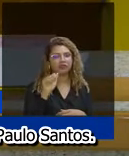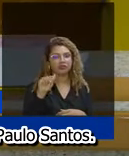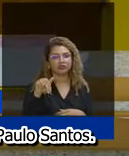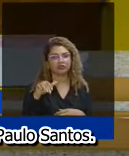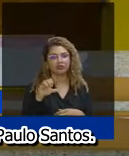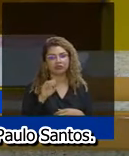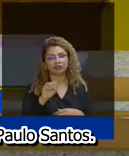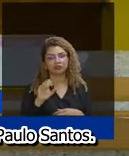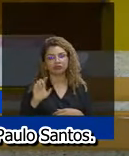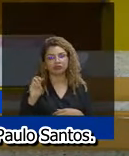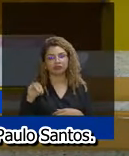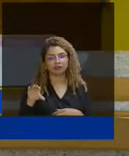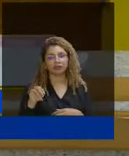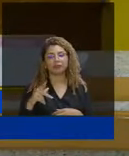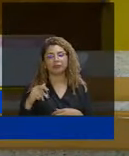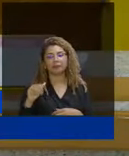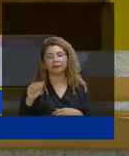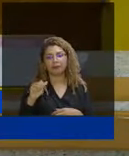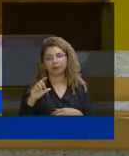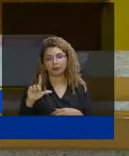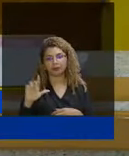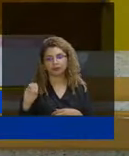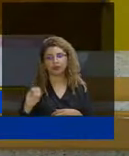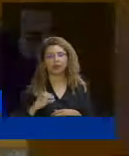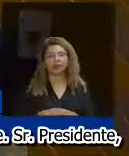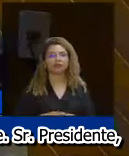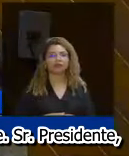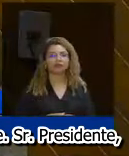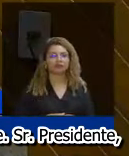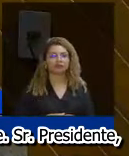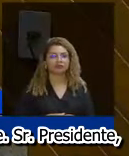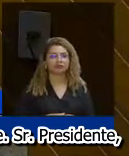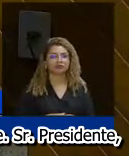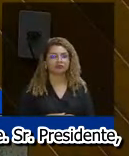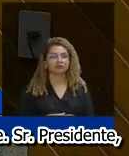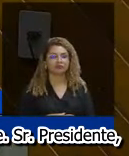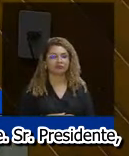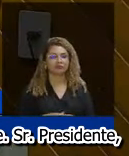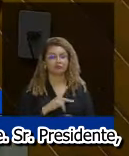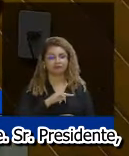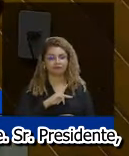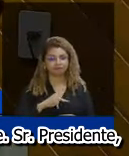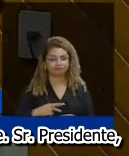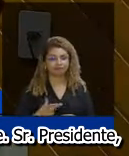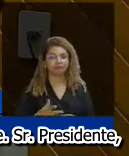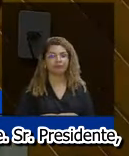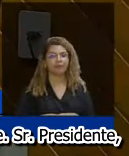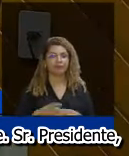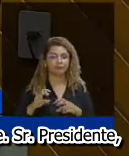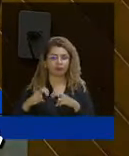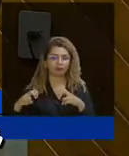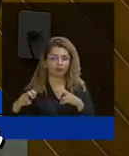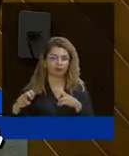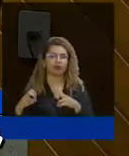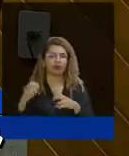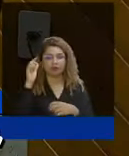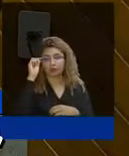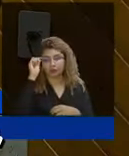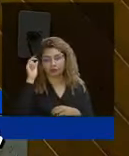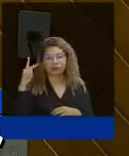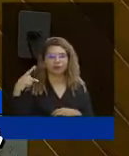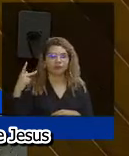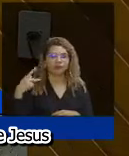Souza, Carlos Fernando e Paula Santos. Vossa Excelência está com a palavra. Obrigado, senhor presidente. Presidente, eminente pares. Foco no juiz Rivaldo Valente,